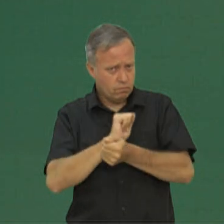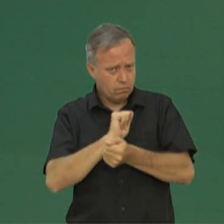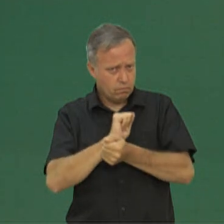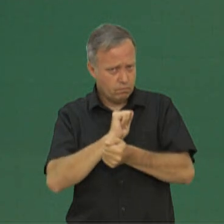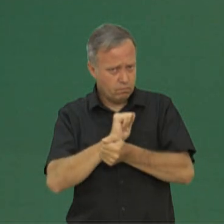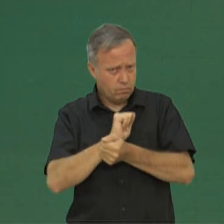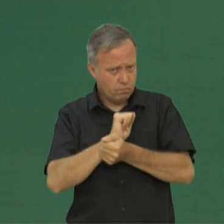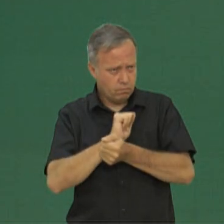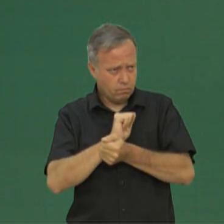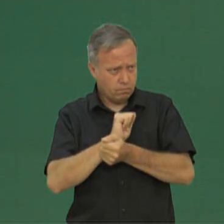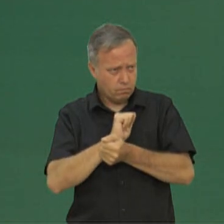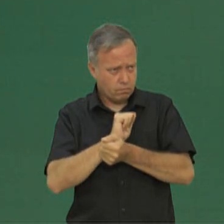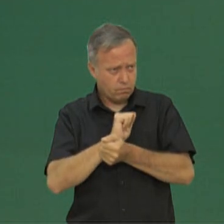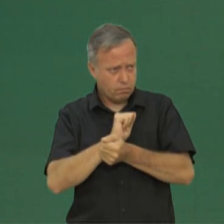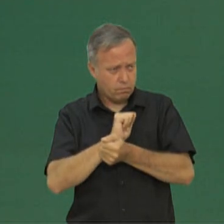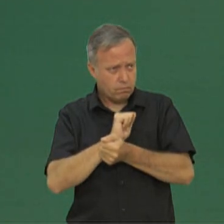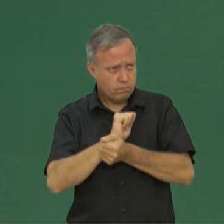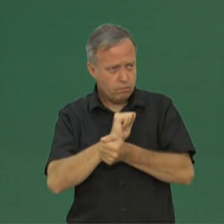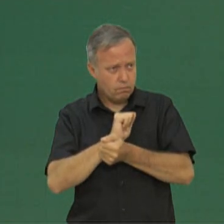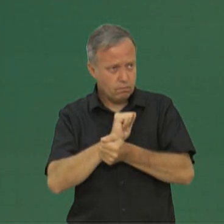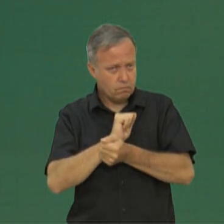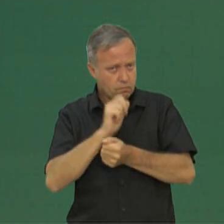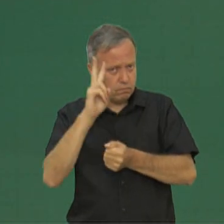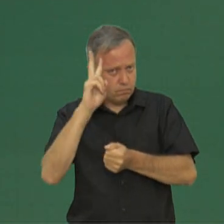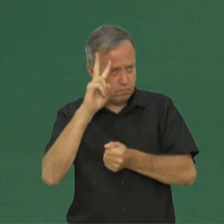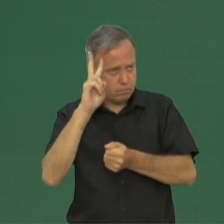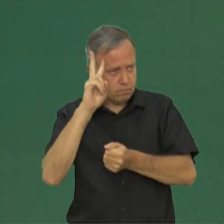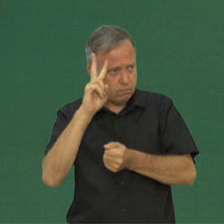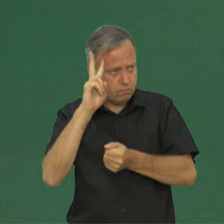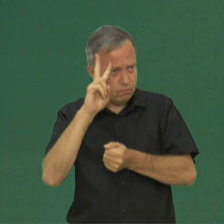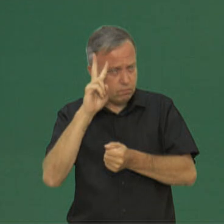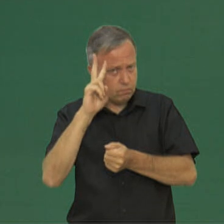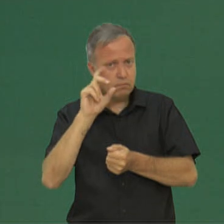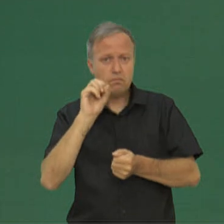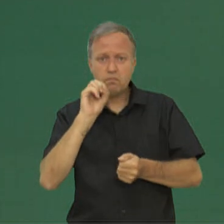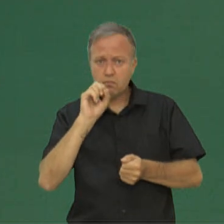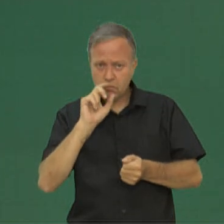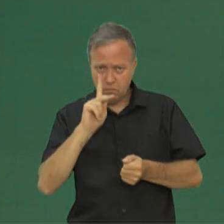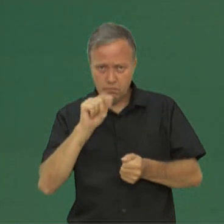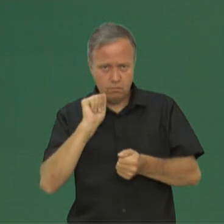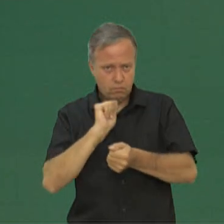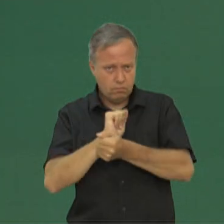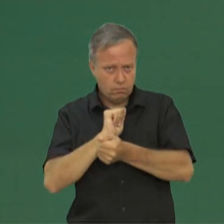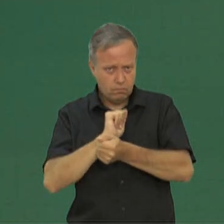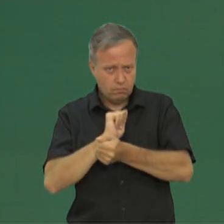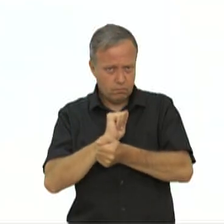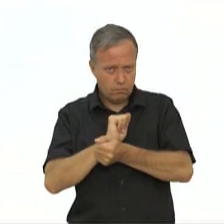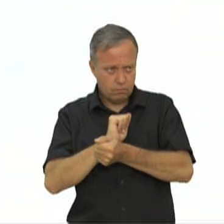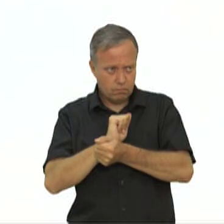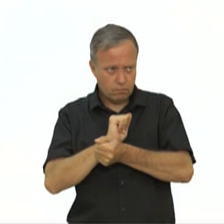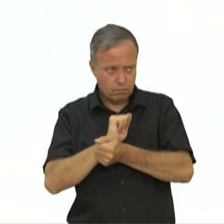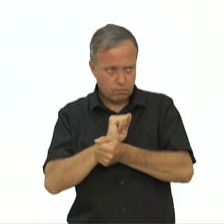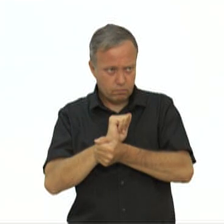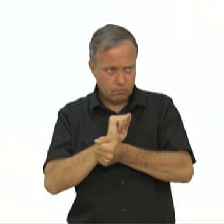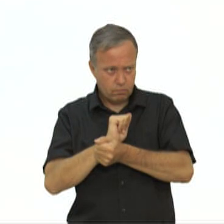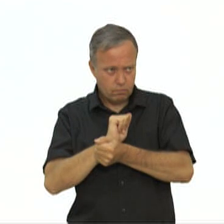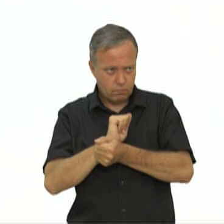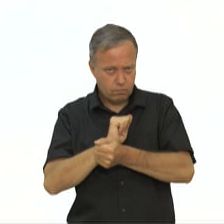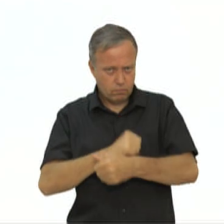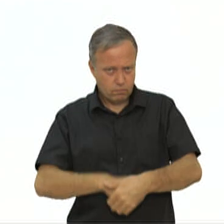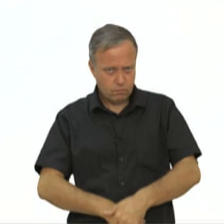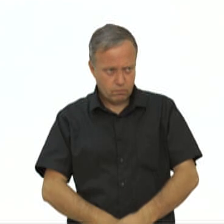vocês responderem, lembrarem do que eu falei e daqui a pouquinho eu estou de volta para a gente discutir sobre isso.